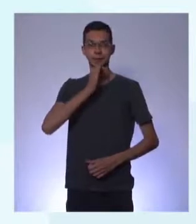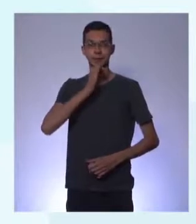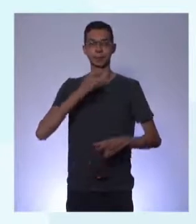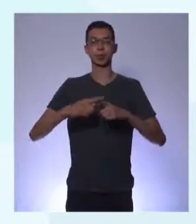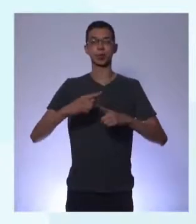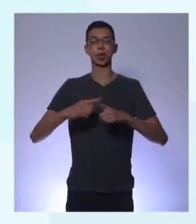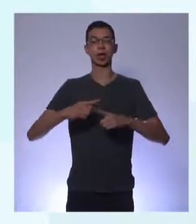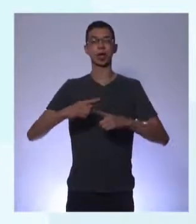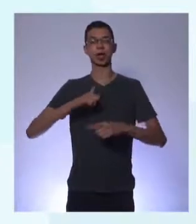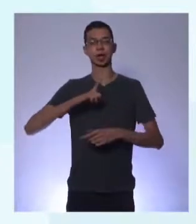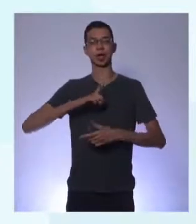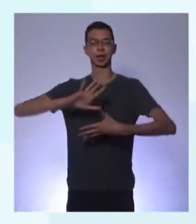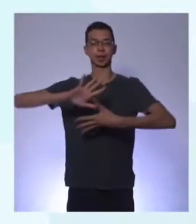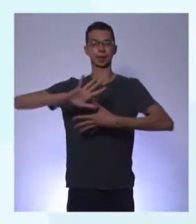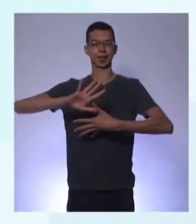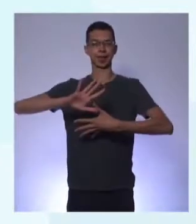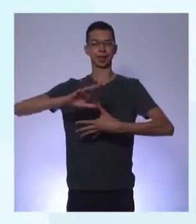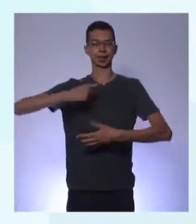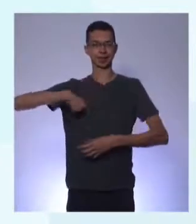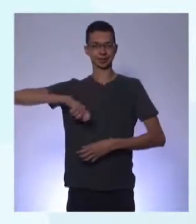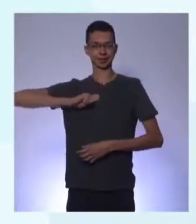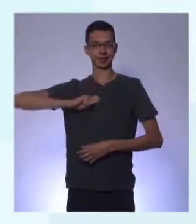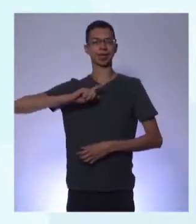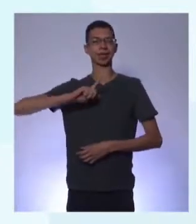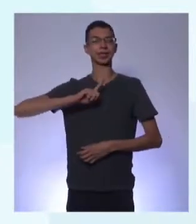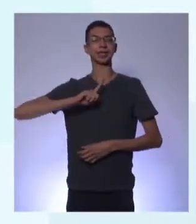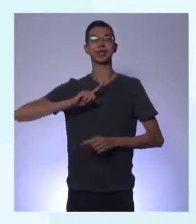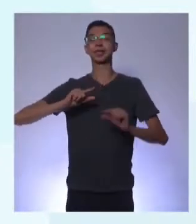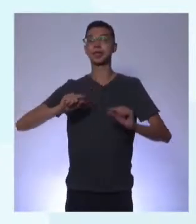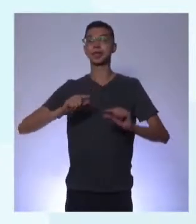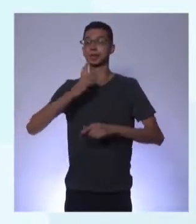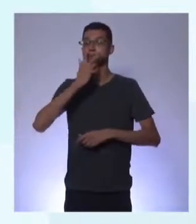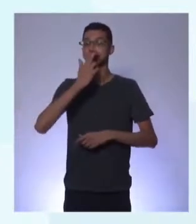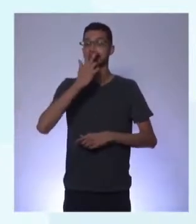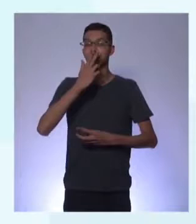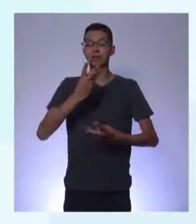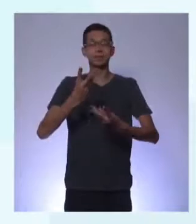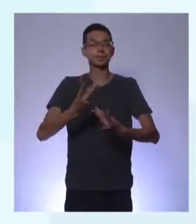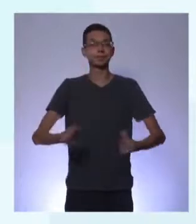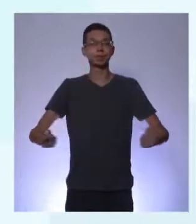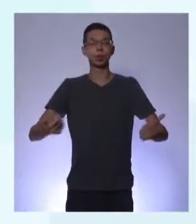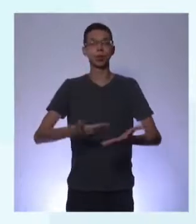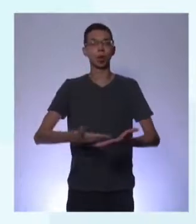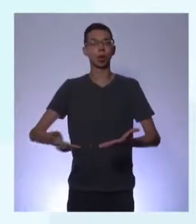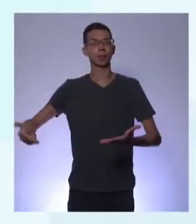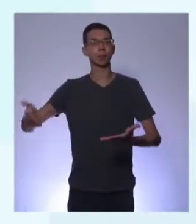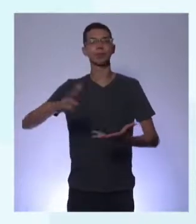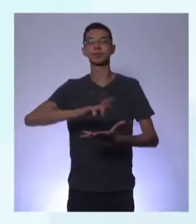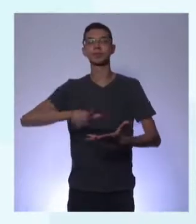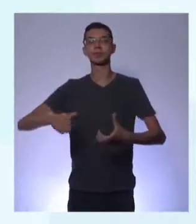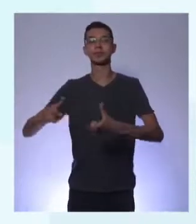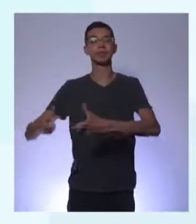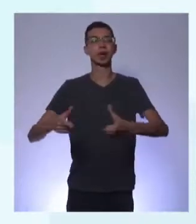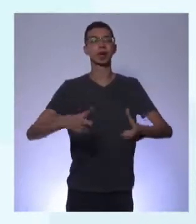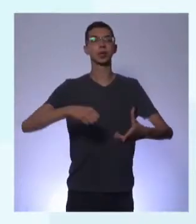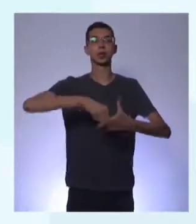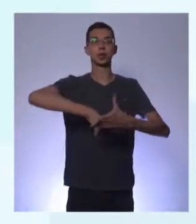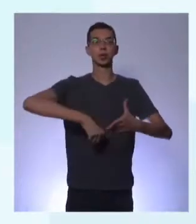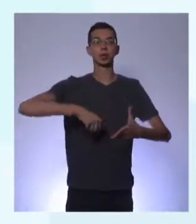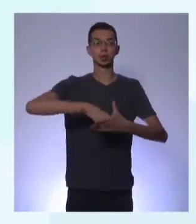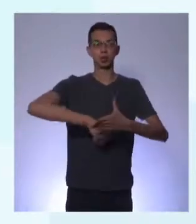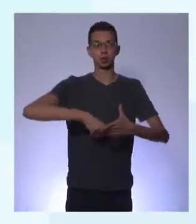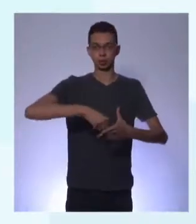a América Espanhola estava se fragmentando em diversas lutas